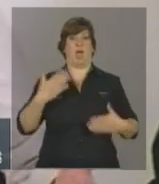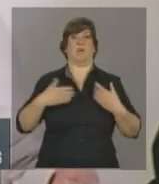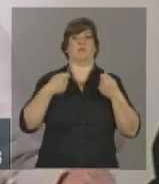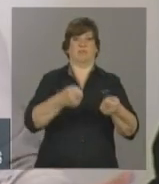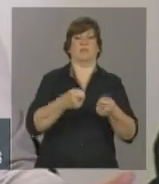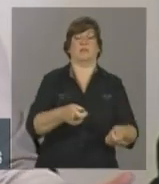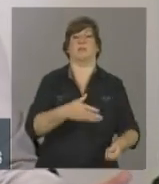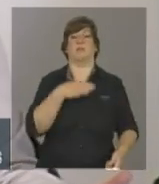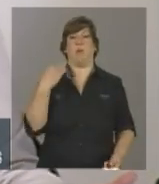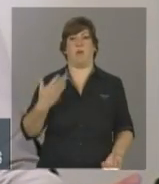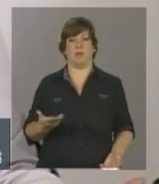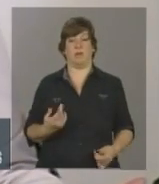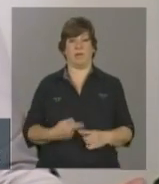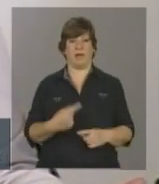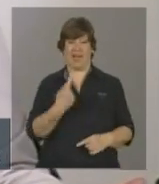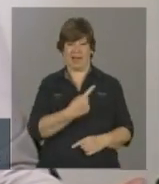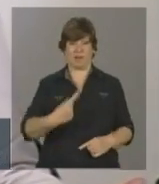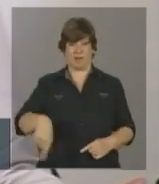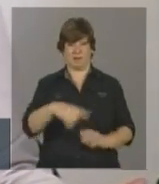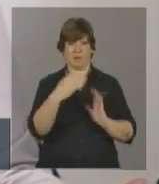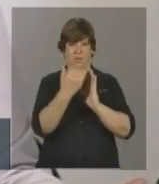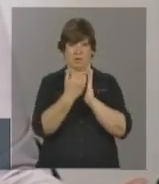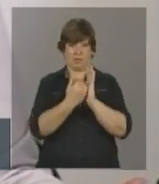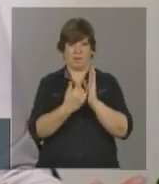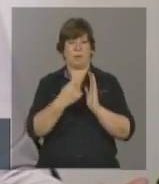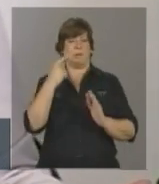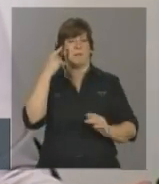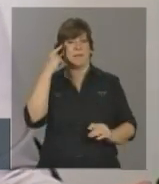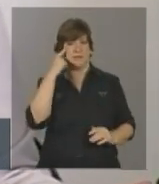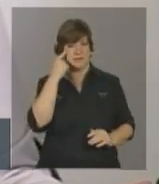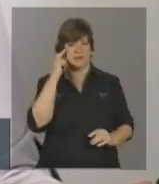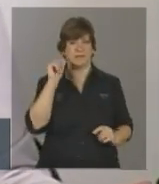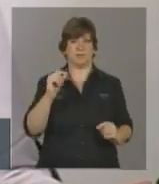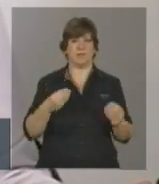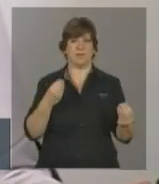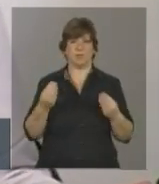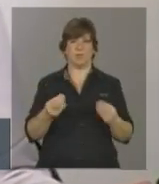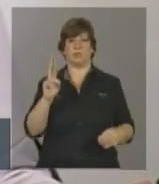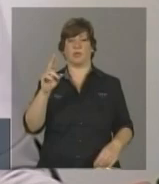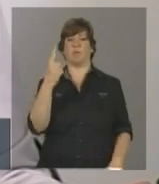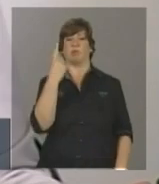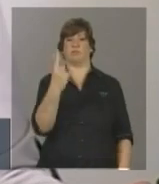Cada um desses programas foi pensado e estruturado com um papel.